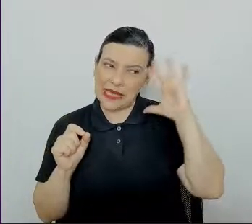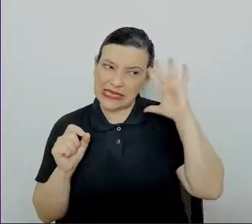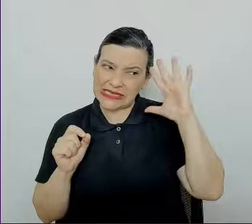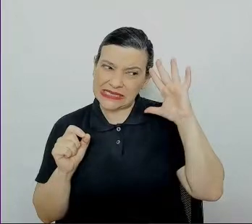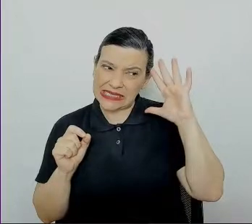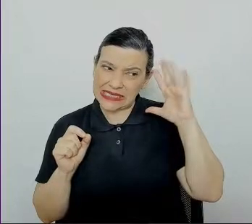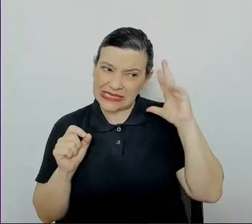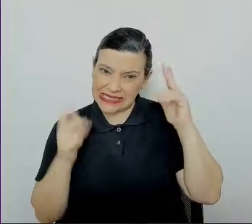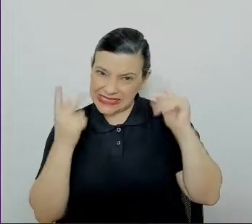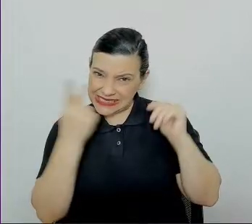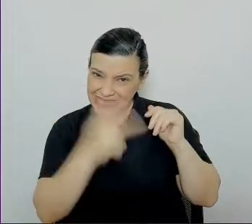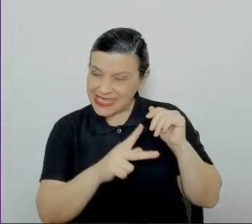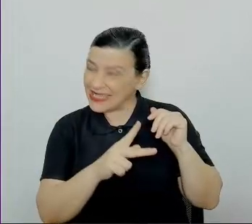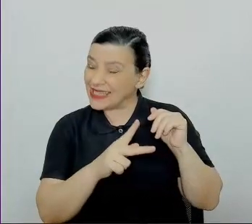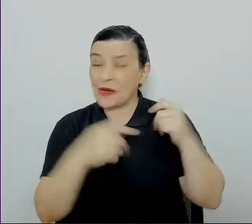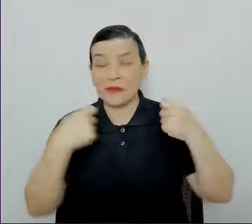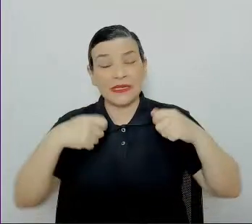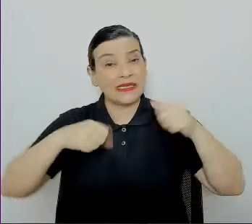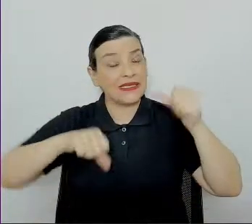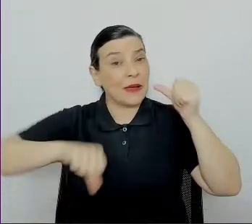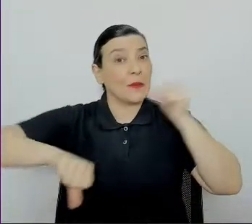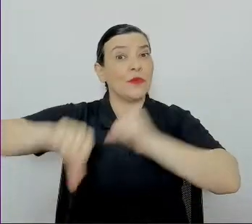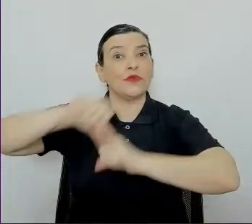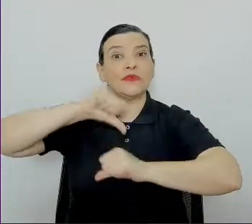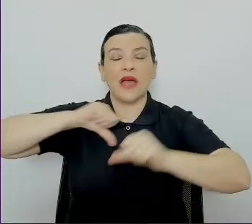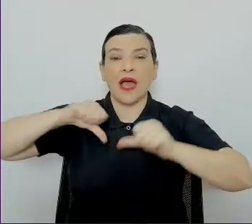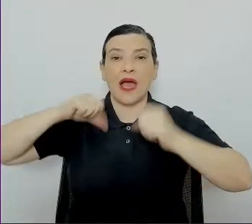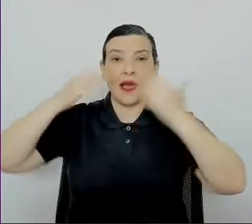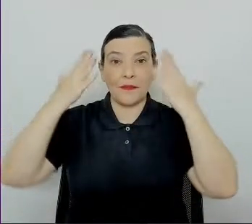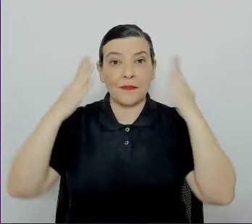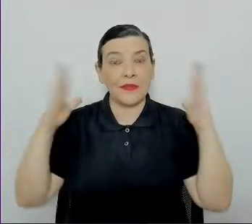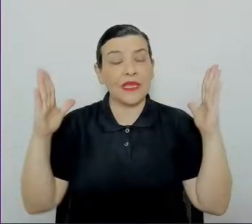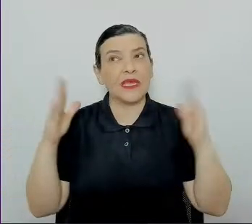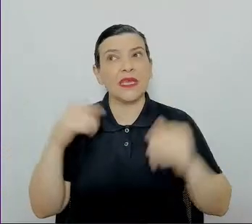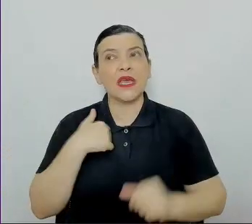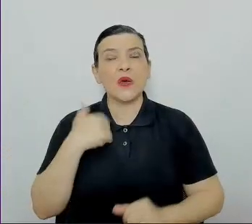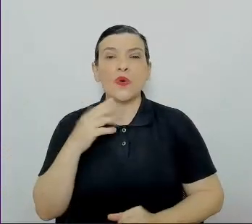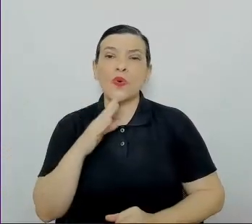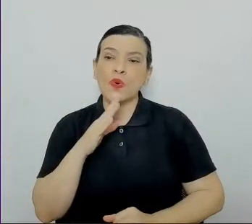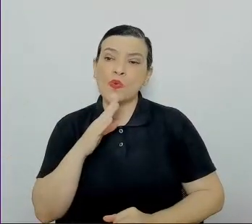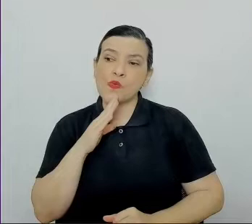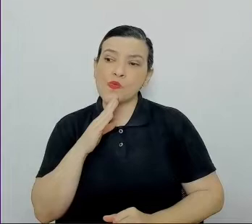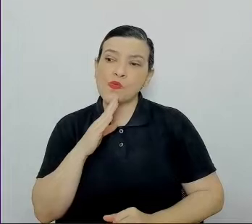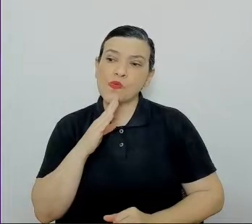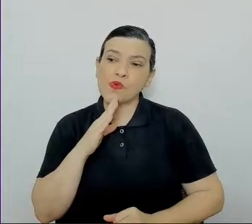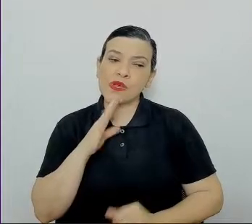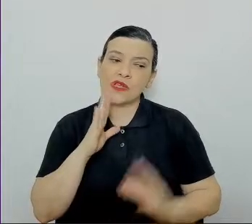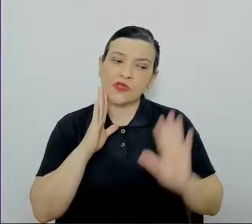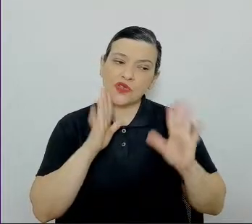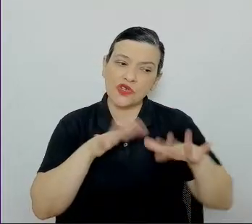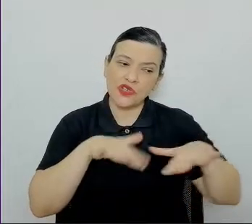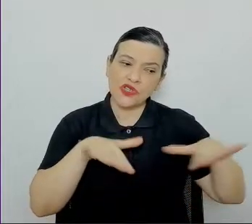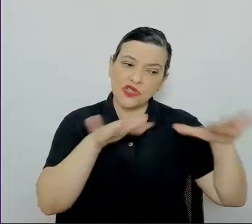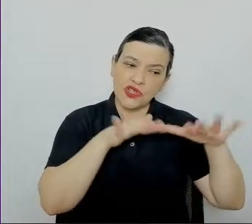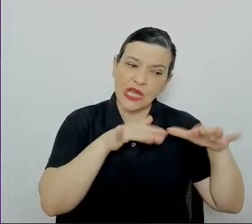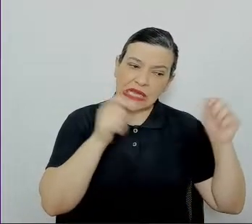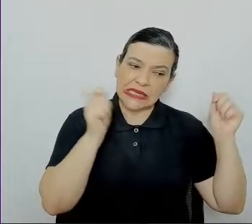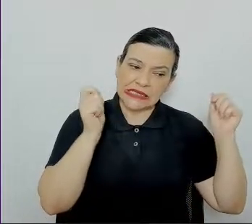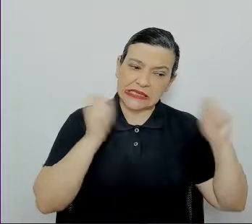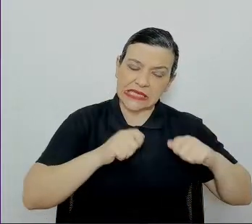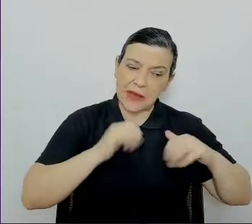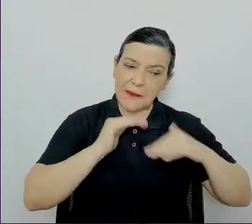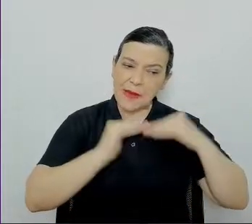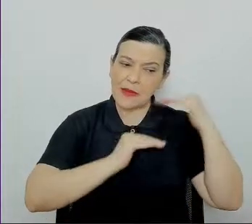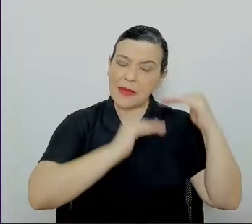fazer isso no produto. Na vida real, o que a gente pensa? A gente pensa, se eu conseguir alguma coisa, vamos supor, alcançar qualquer objetivo seu, eu vou ficar